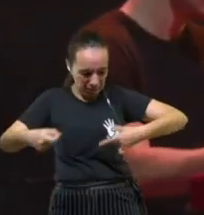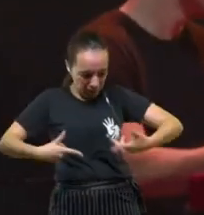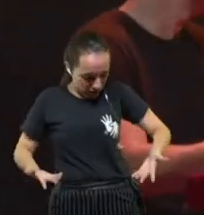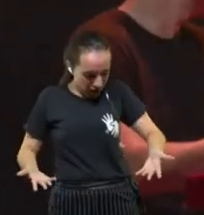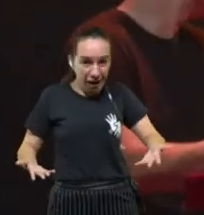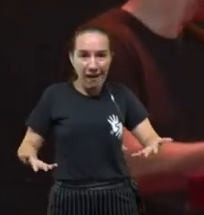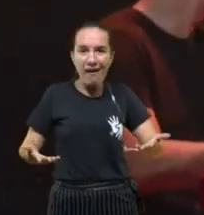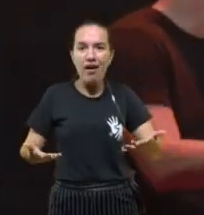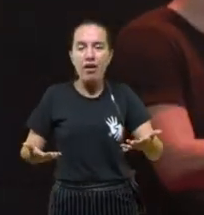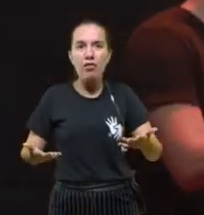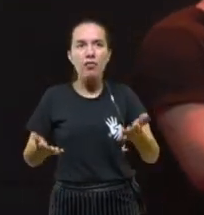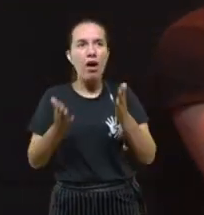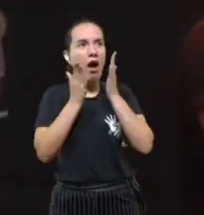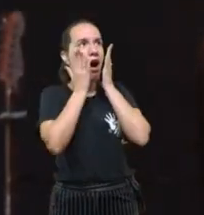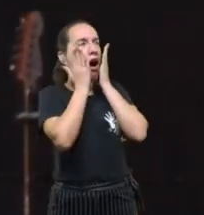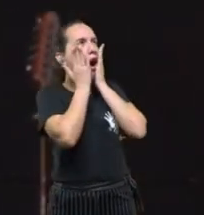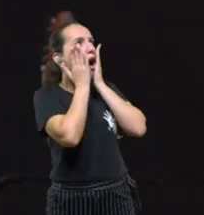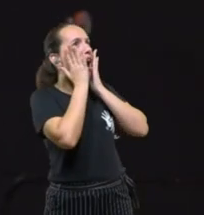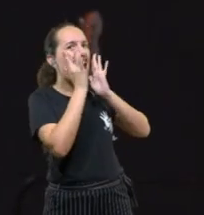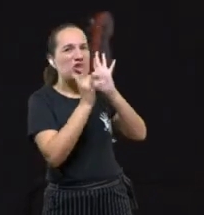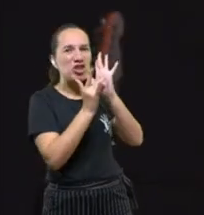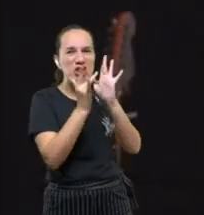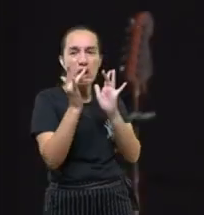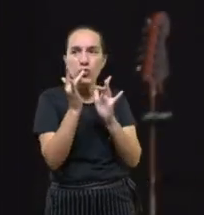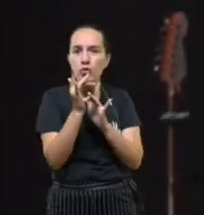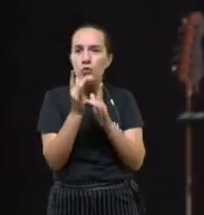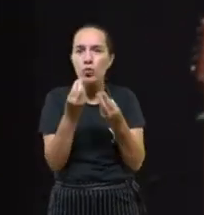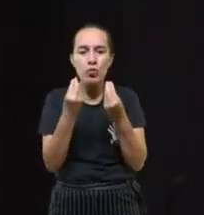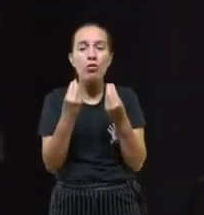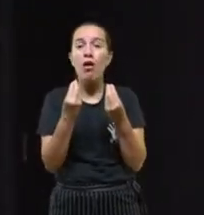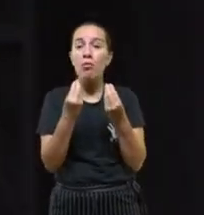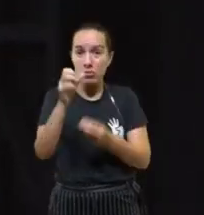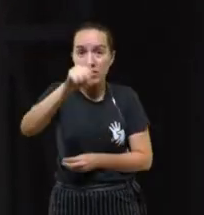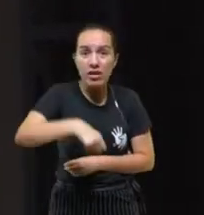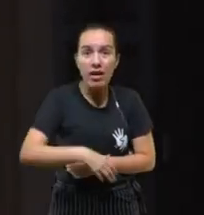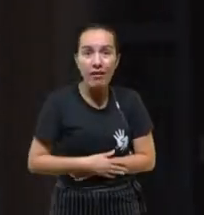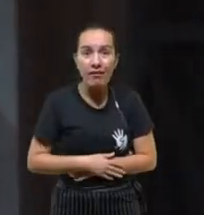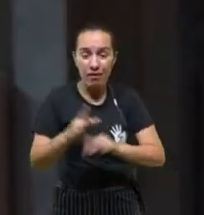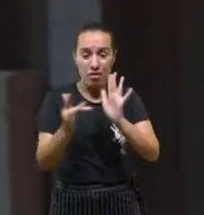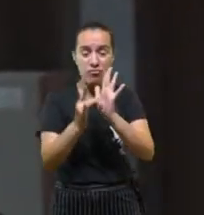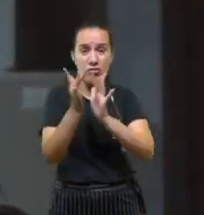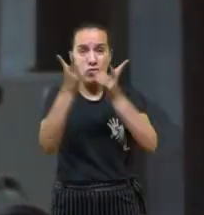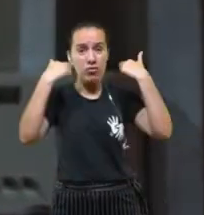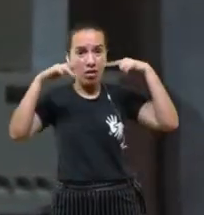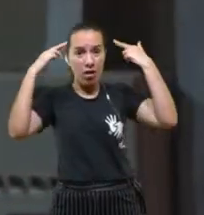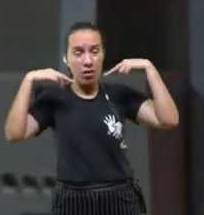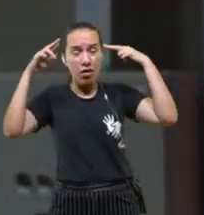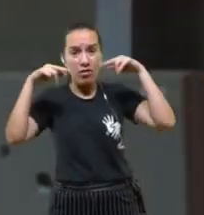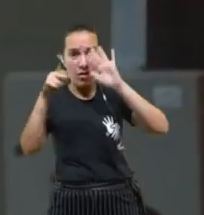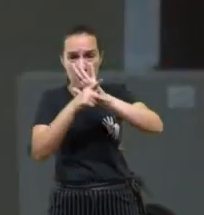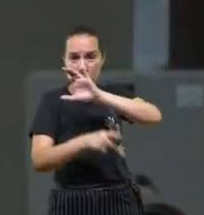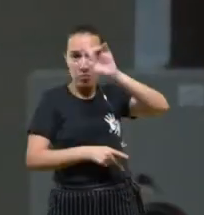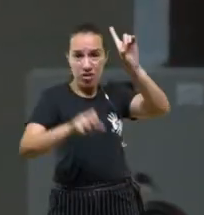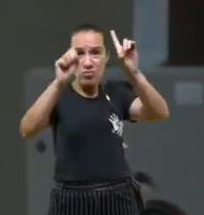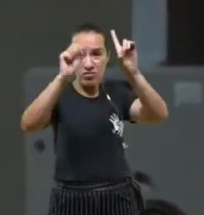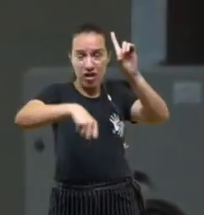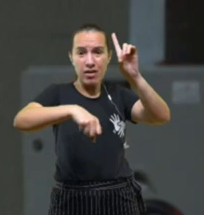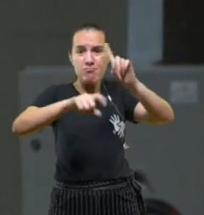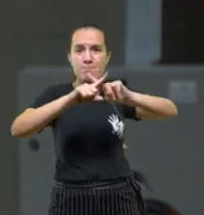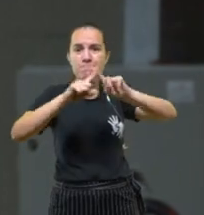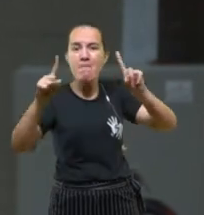cordeirinho bonzinho. Gente, agora eu não estou falando do Cordeiro de Deus, eu estou falando do Leão de